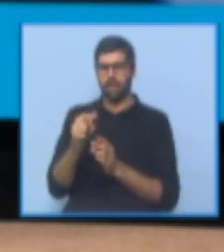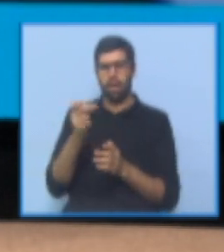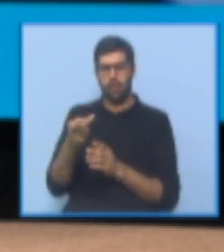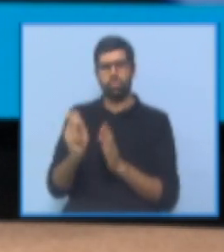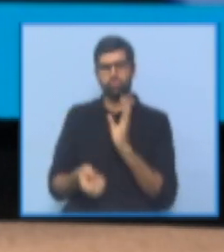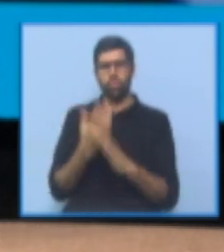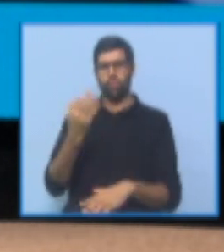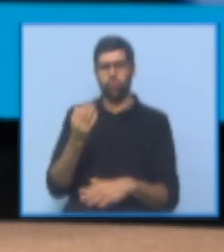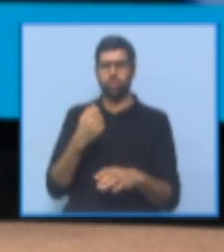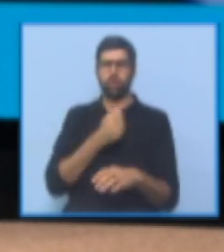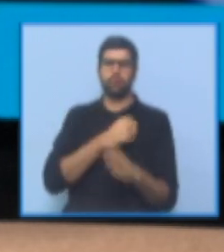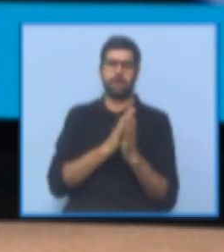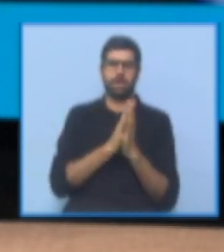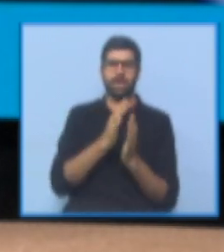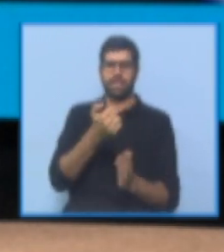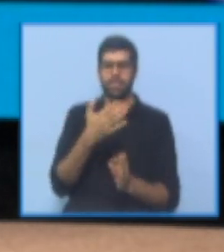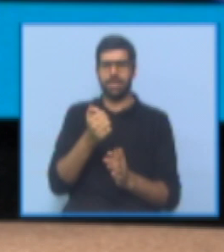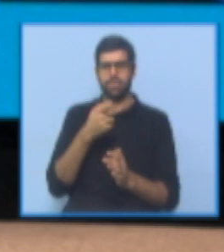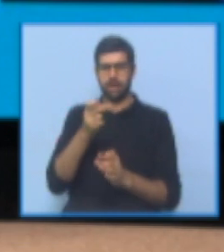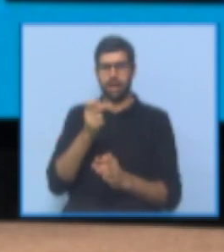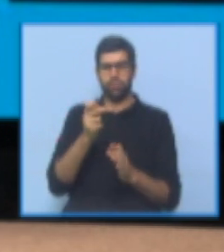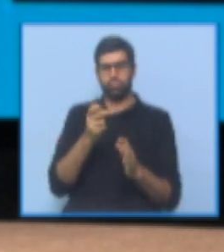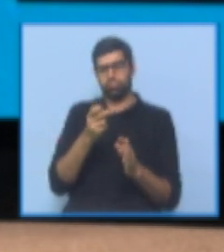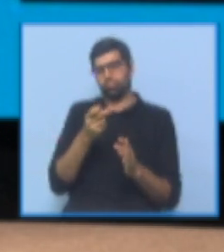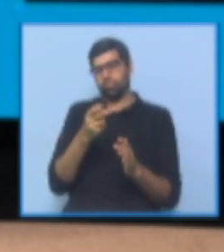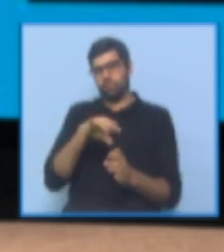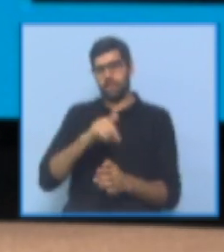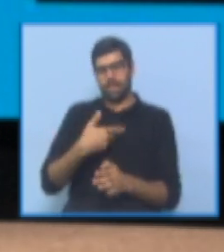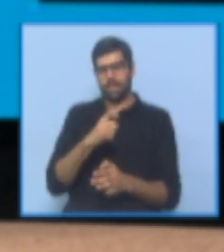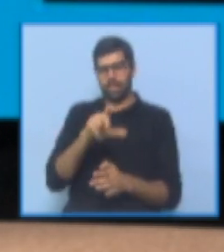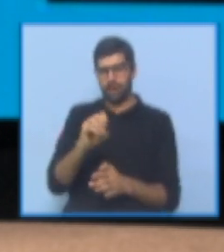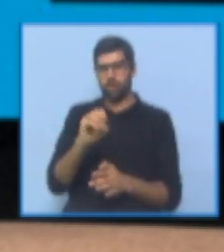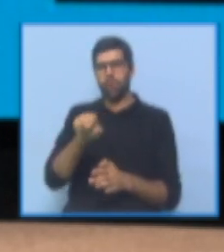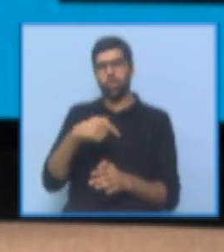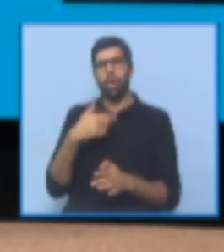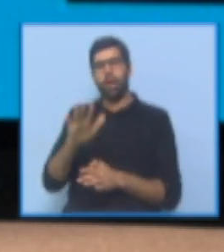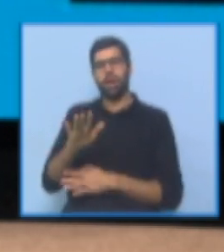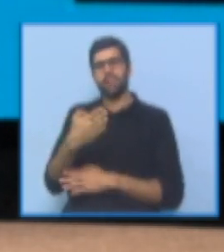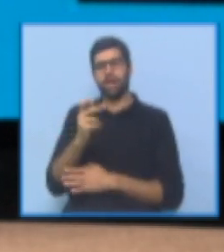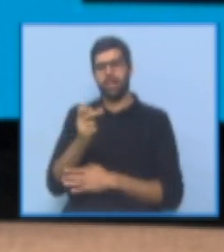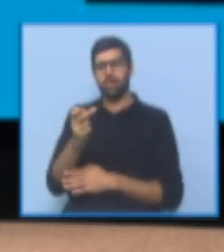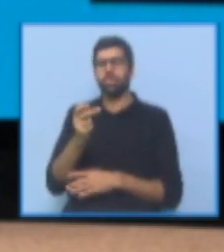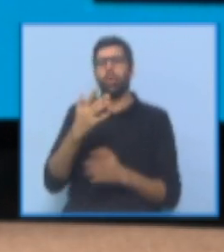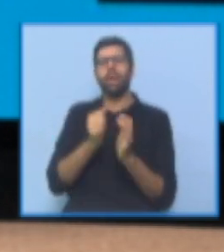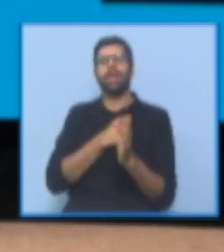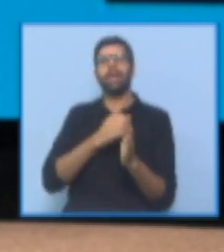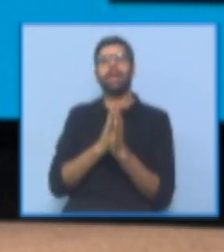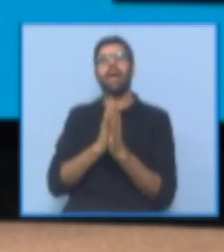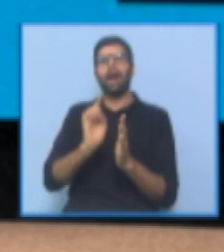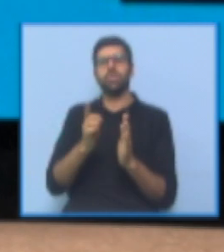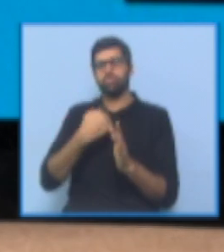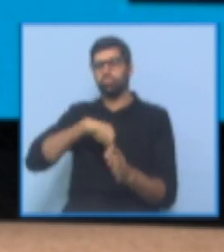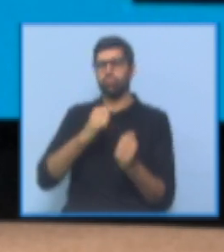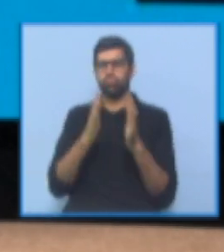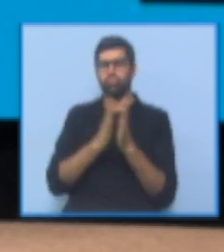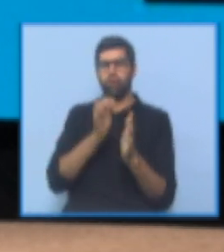a Diocese de Mindelo há 15 anos, eu estou há 7 anos, por isso a Igreja somos todos nós. Portanto, o bispo é um animador